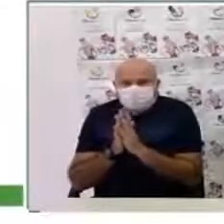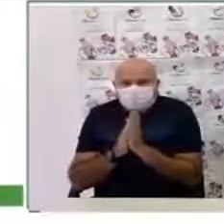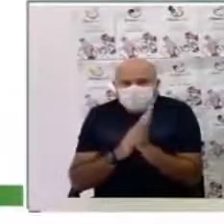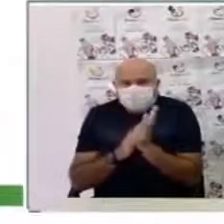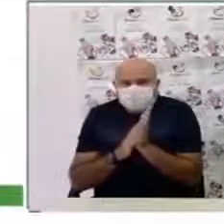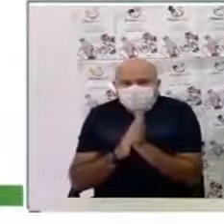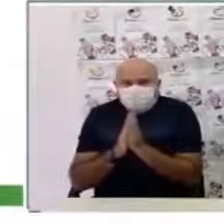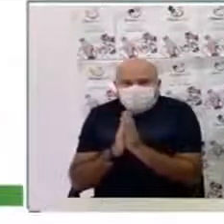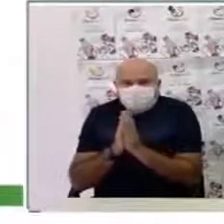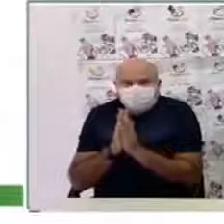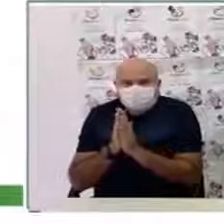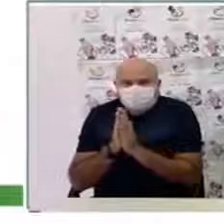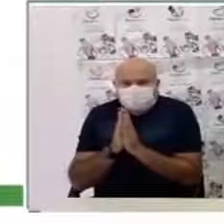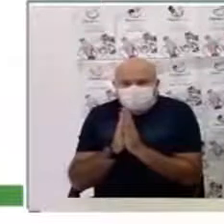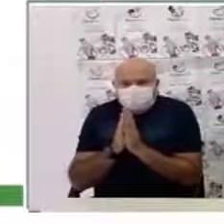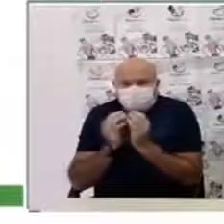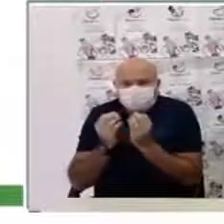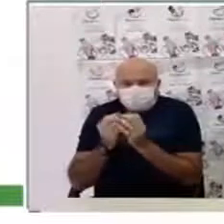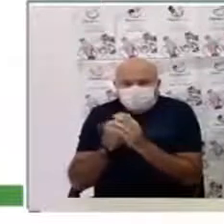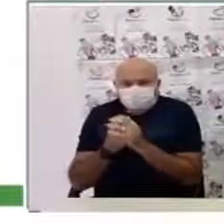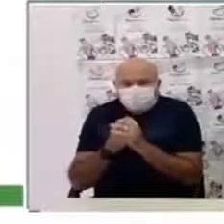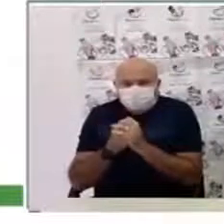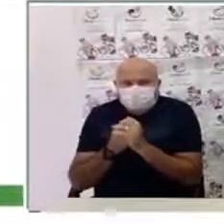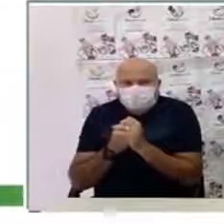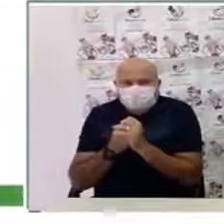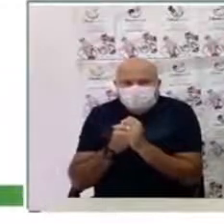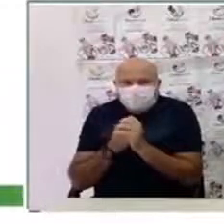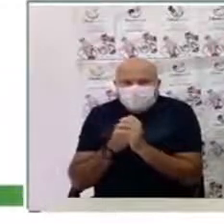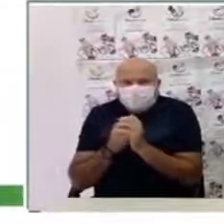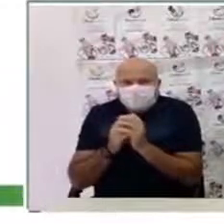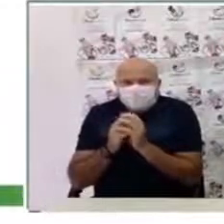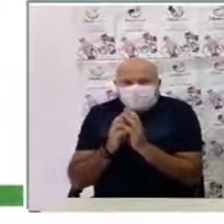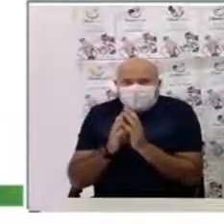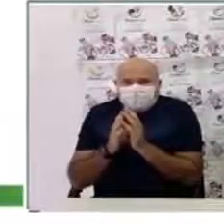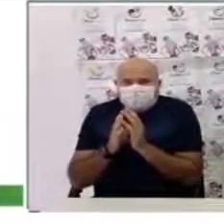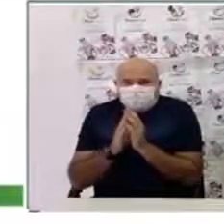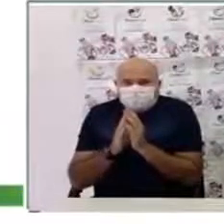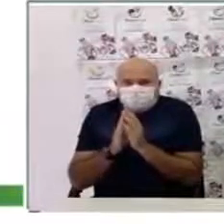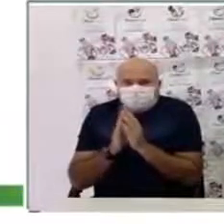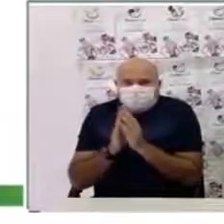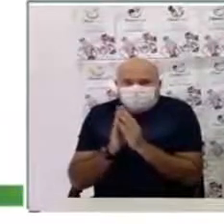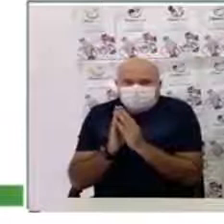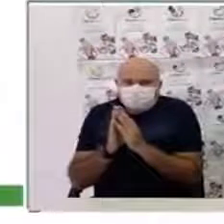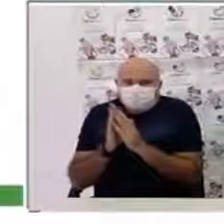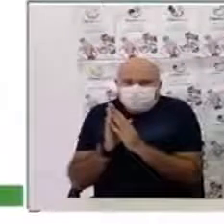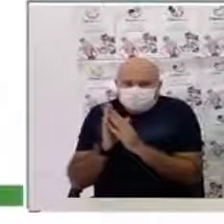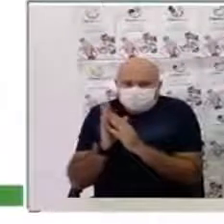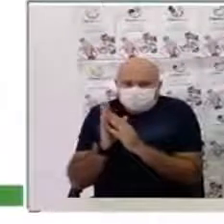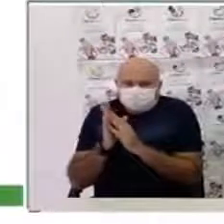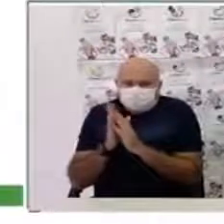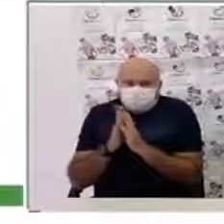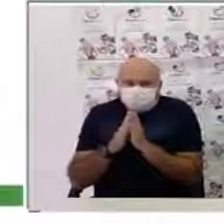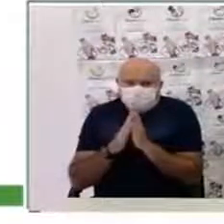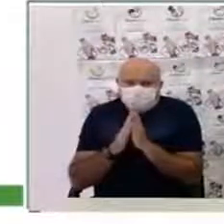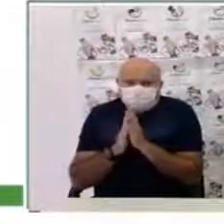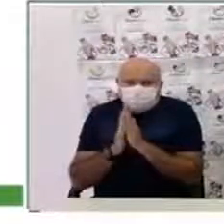aí um elemento radioativo, uma bolinha que representa o elemento radioativo. Ele está emitindo radiação entre 2 placas,